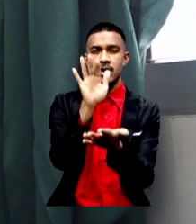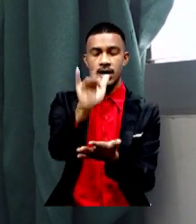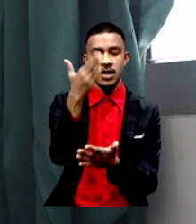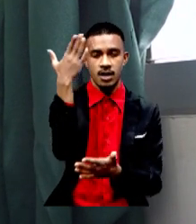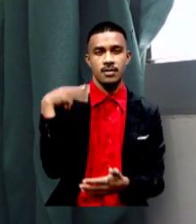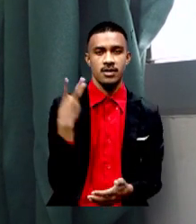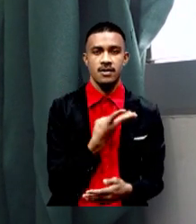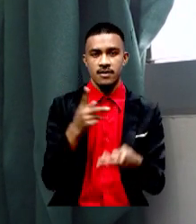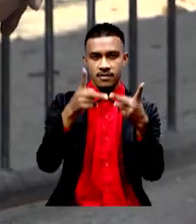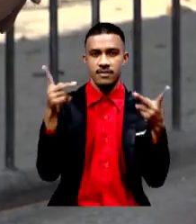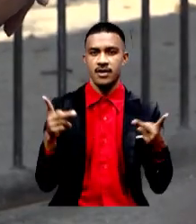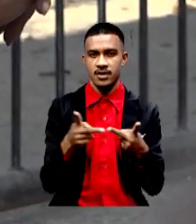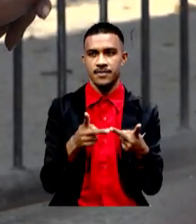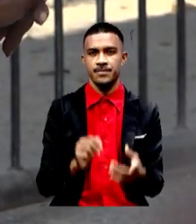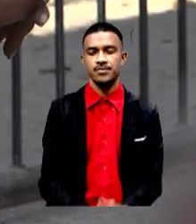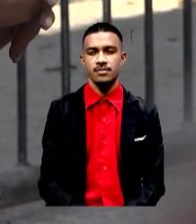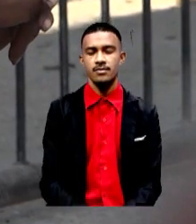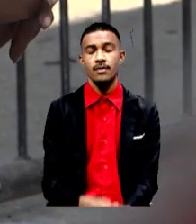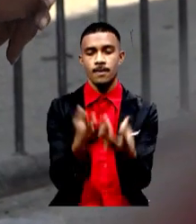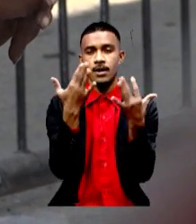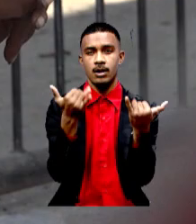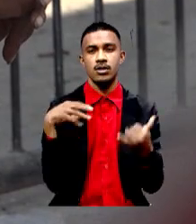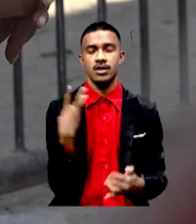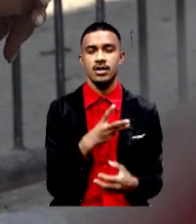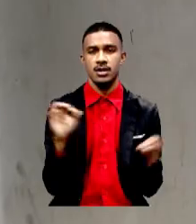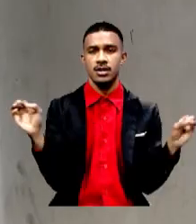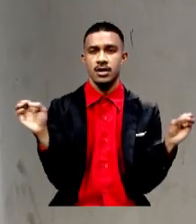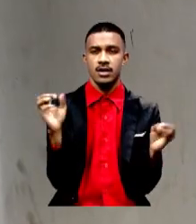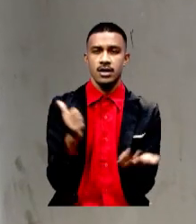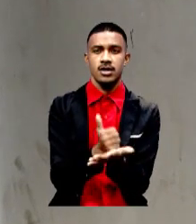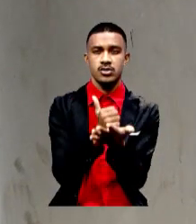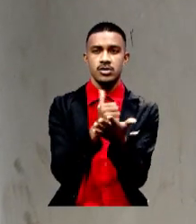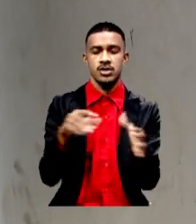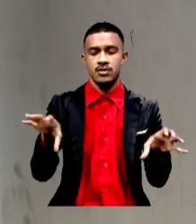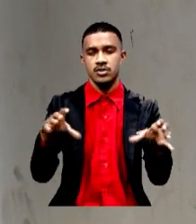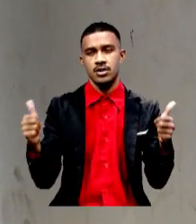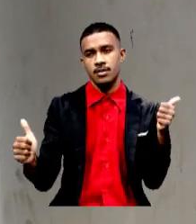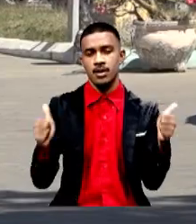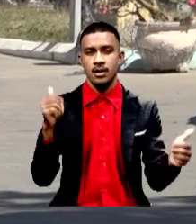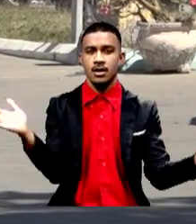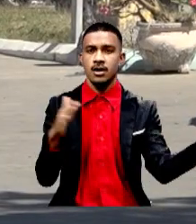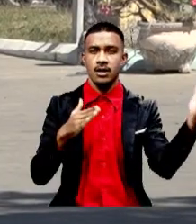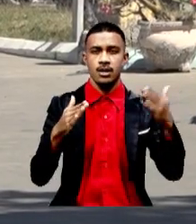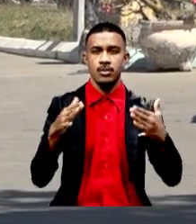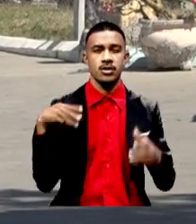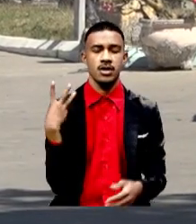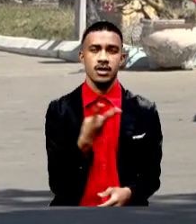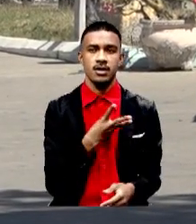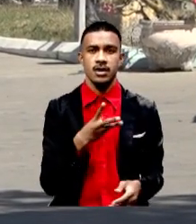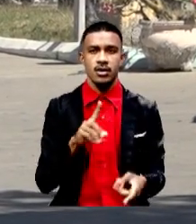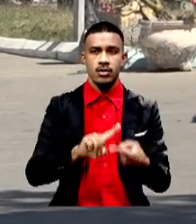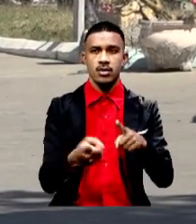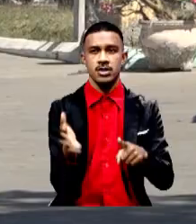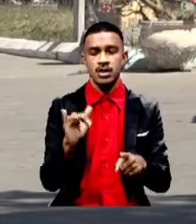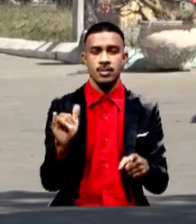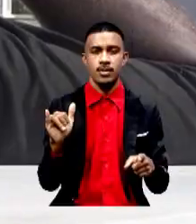fatem. Até agora, ita lá instituição ainda não vem a atu halibur. Ita nem maluco será mesmo a abandonado se dalang.